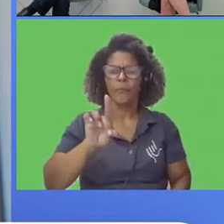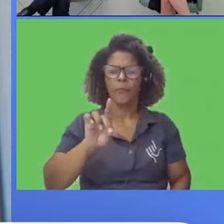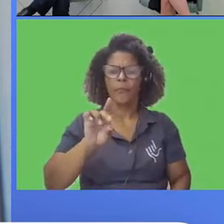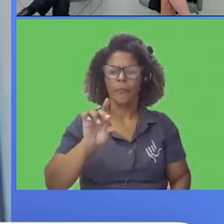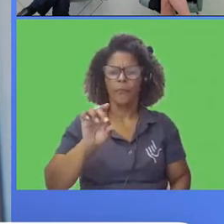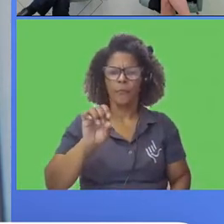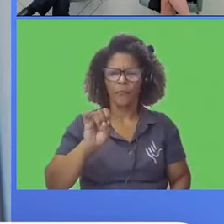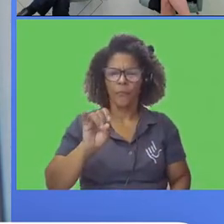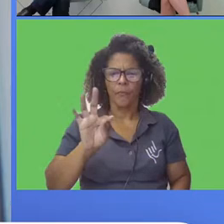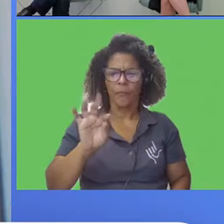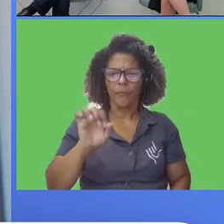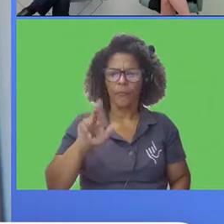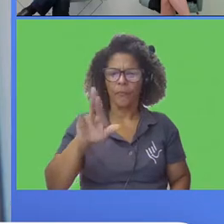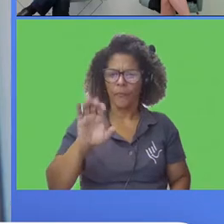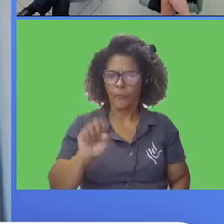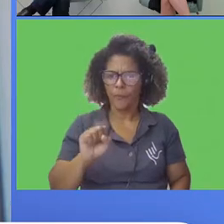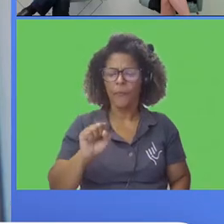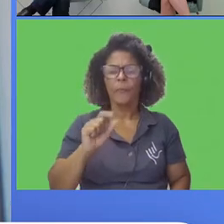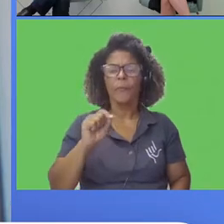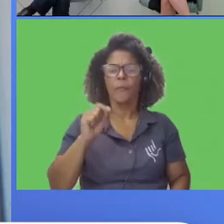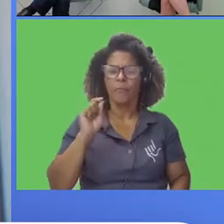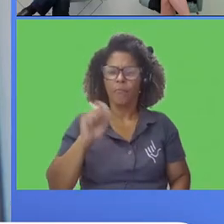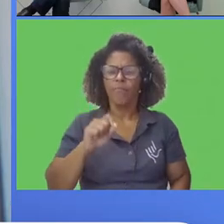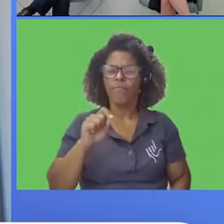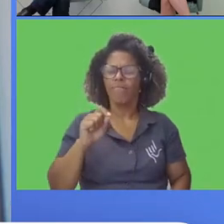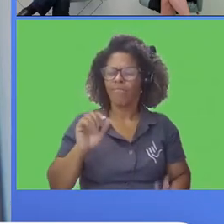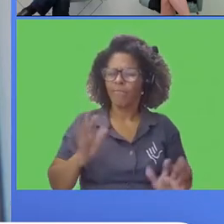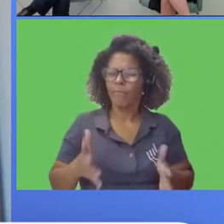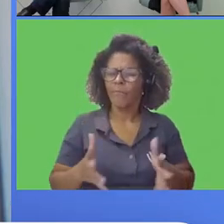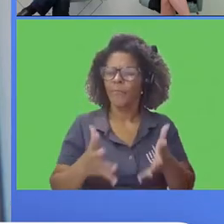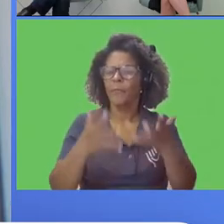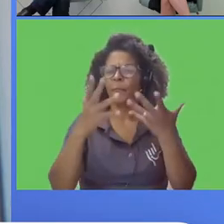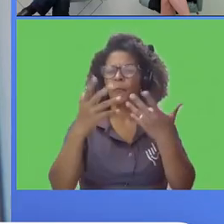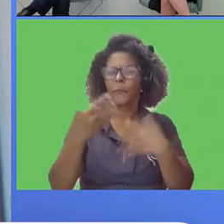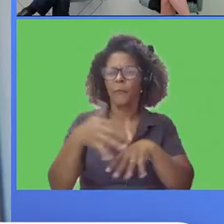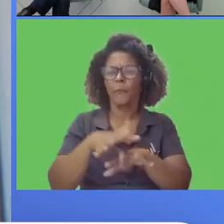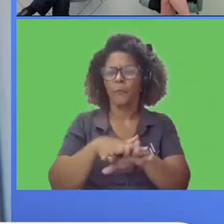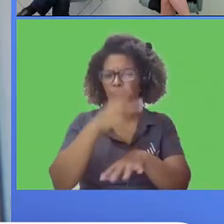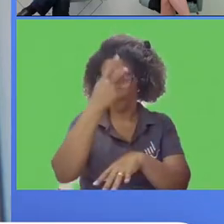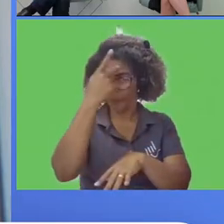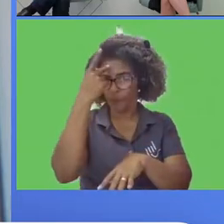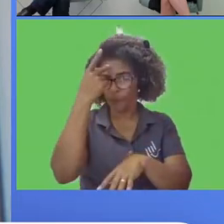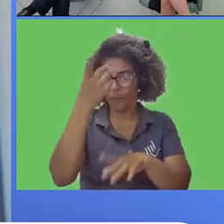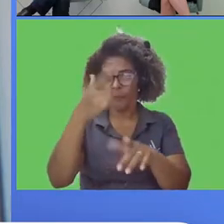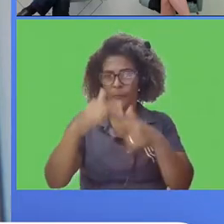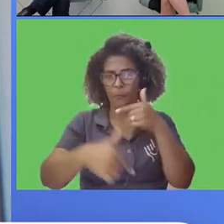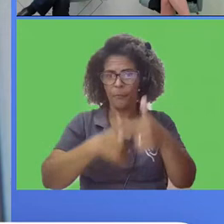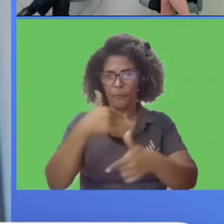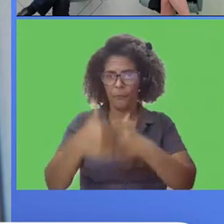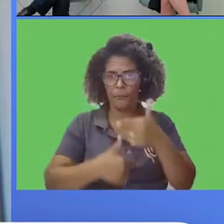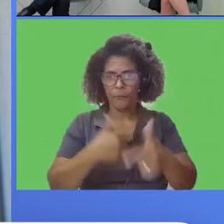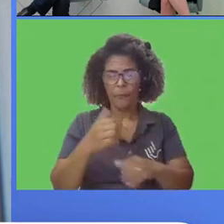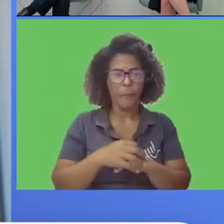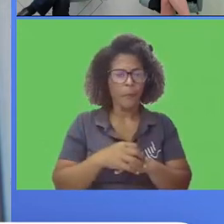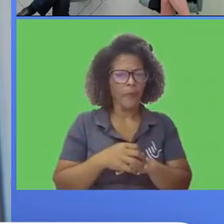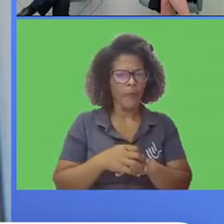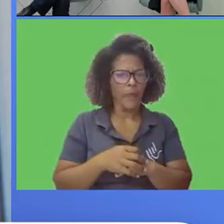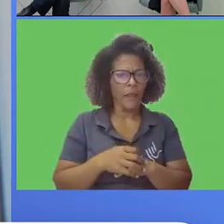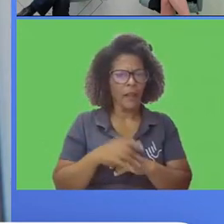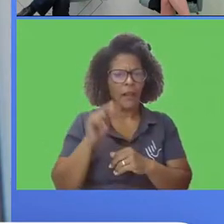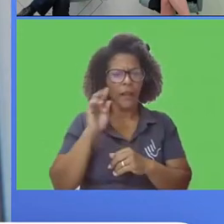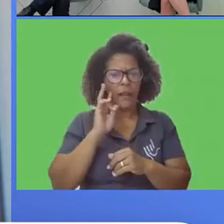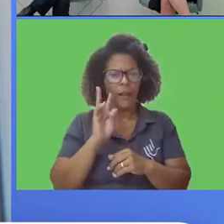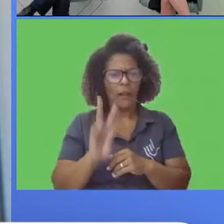papel fundamental aí para a promoção da inclusão das pessoas com deficiência no trabalho. Ela, em algum momento aqui, eu vi no chat, fugiu aqui agora que eu